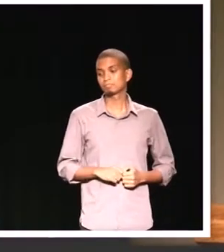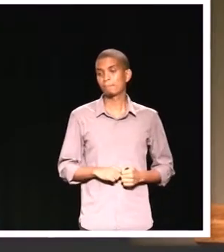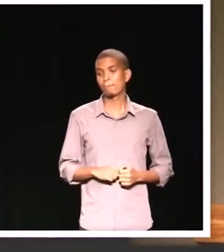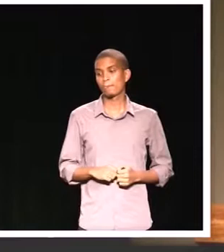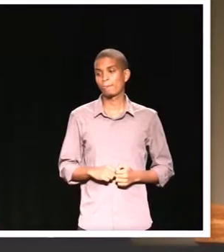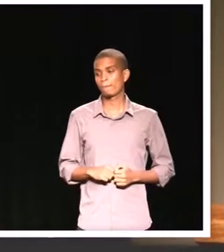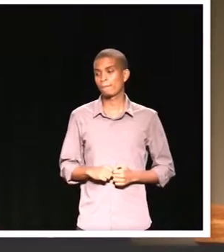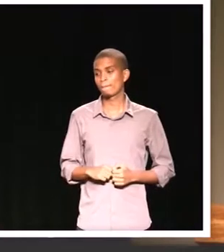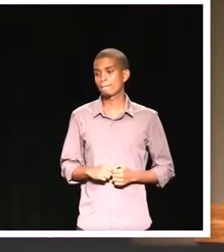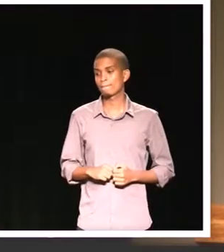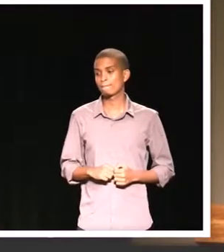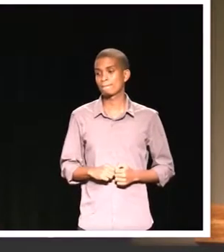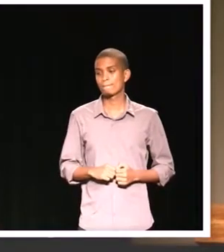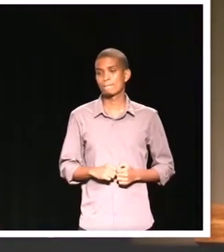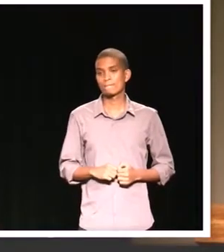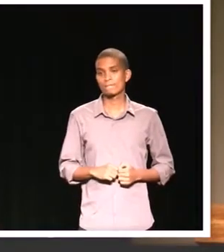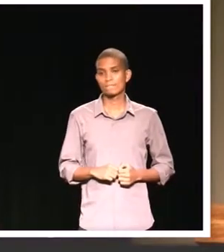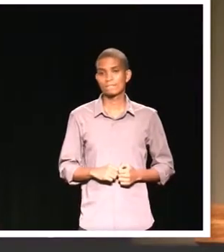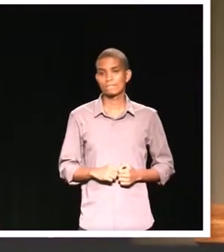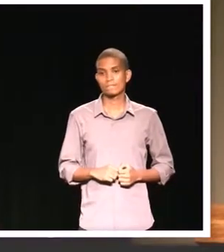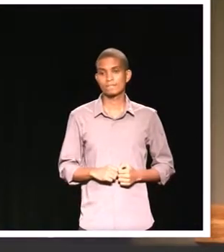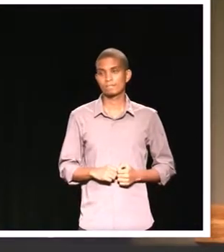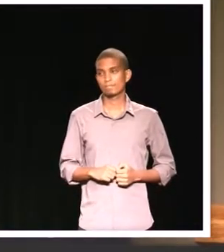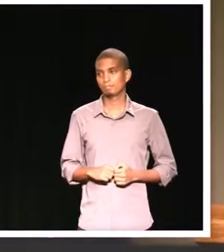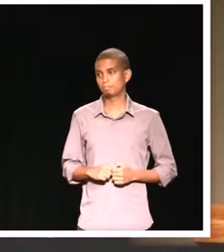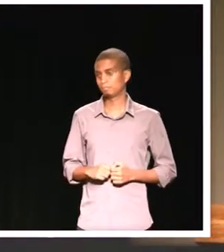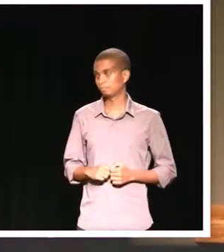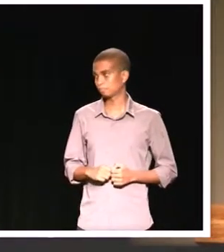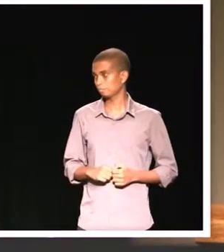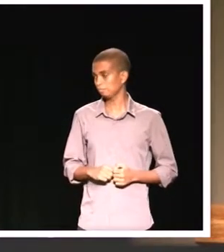acho que tem outra, aqui, ó.